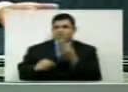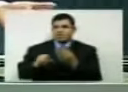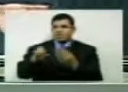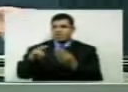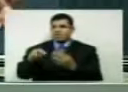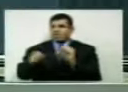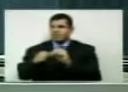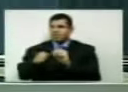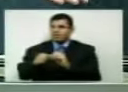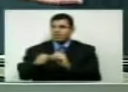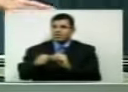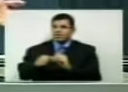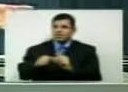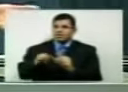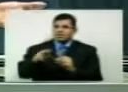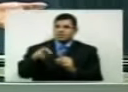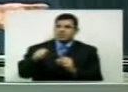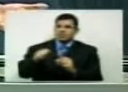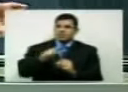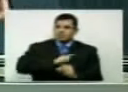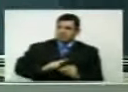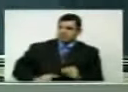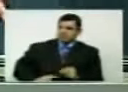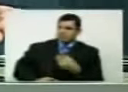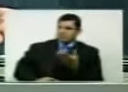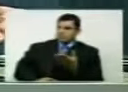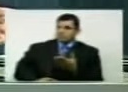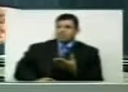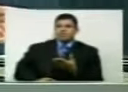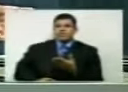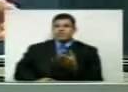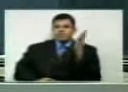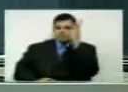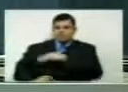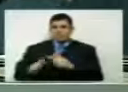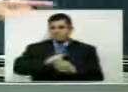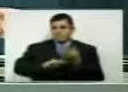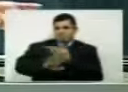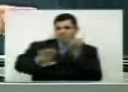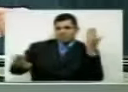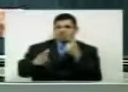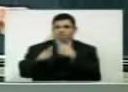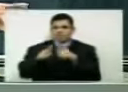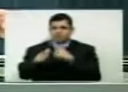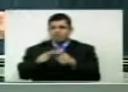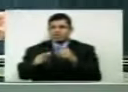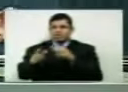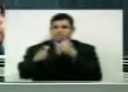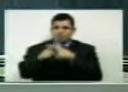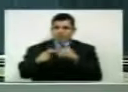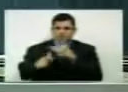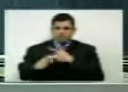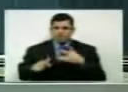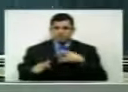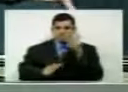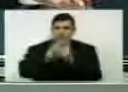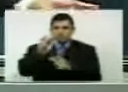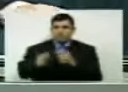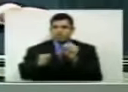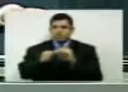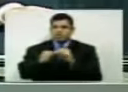Alguém faz é ser inimigo do governador? Ser inimigo do governador é querer resolver problema de saúde pública com